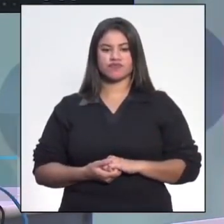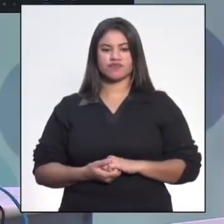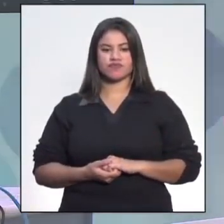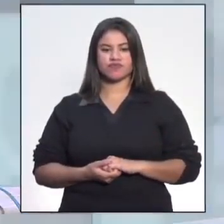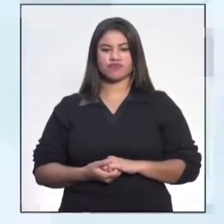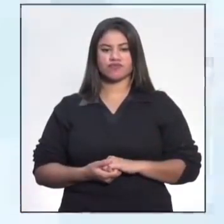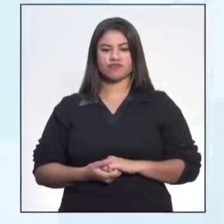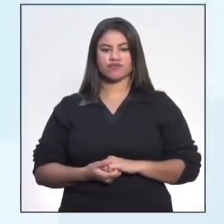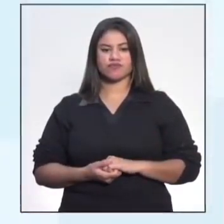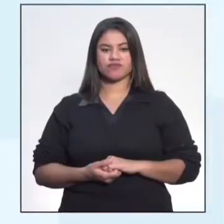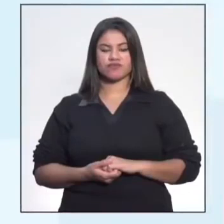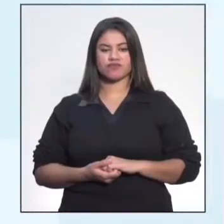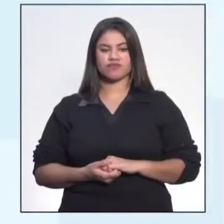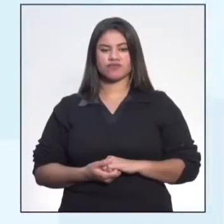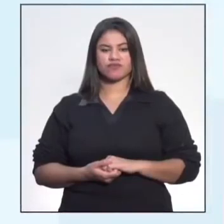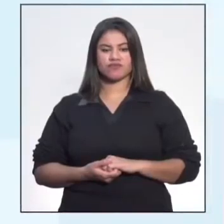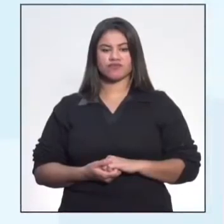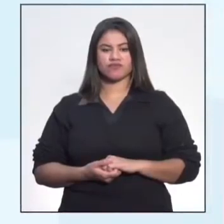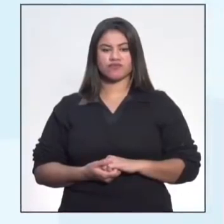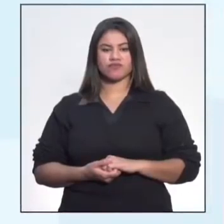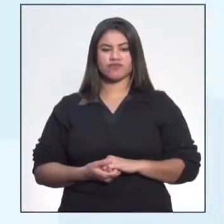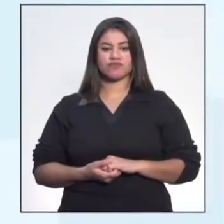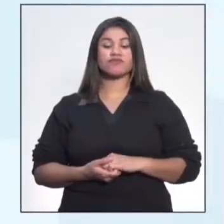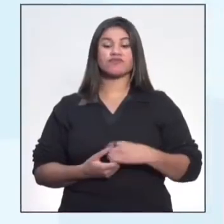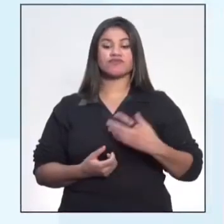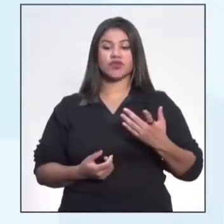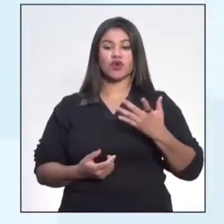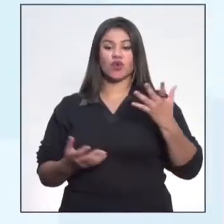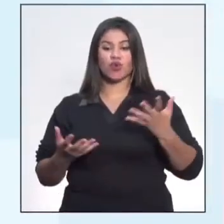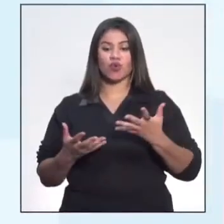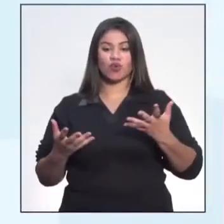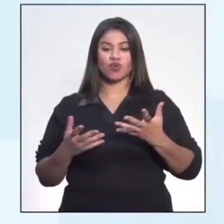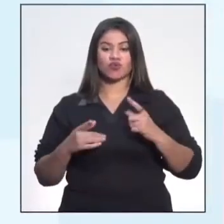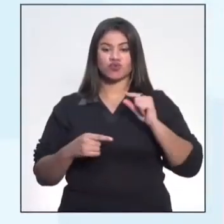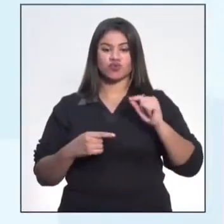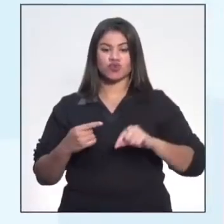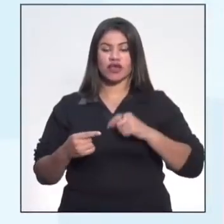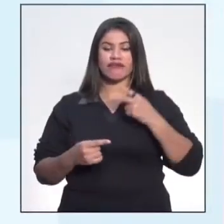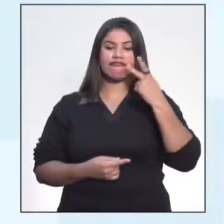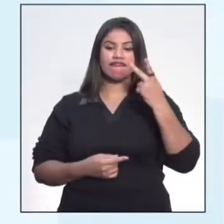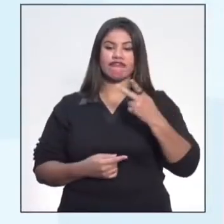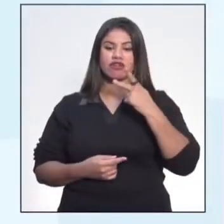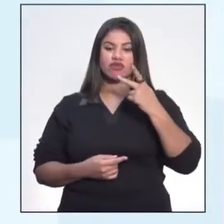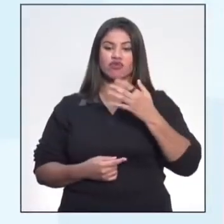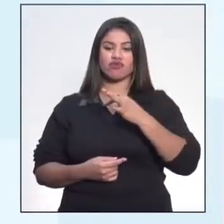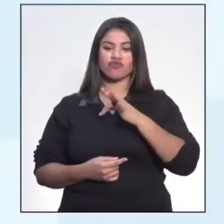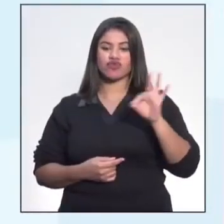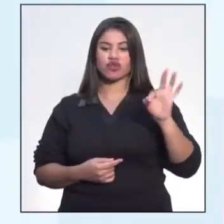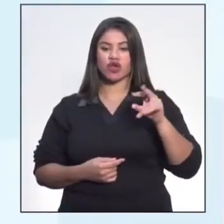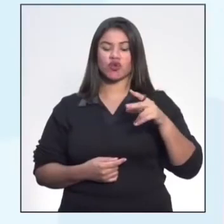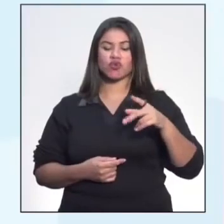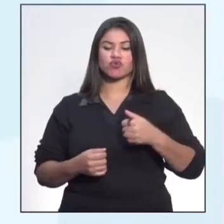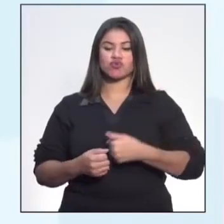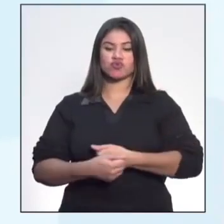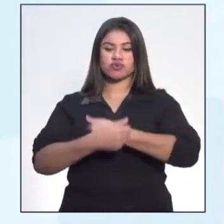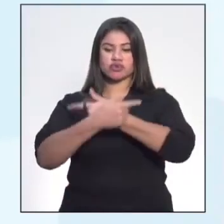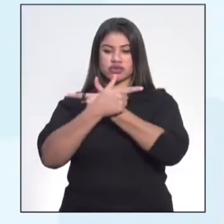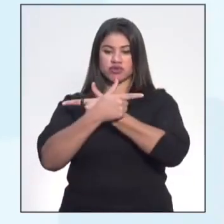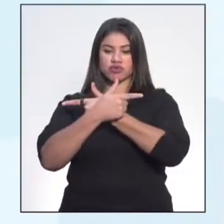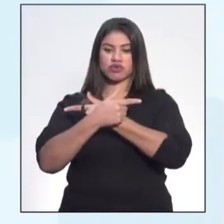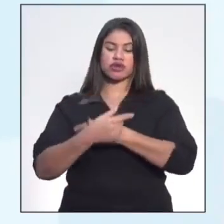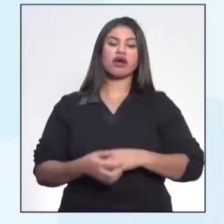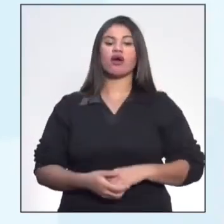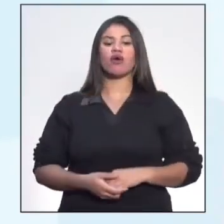lá? Sim. Então, o que a gente falou dessa aula de hoje? A gente começou a falar de funções do segundo grau. Na próxima aula,